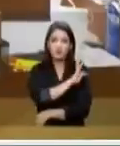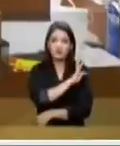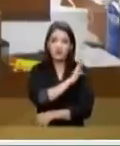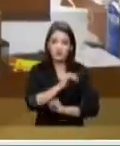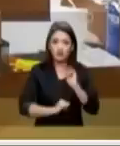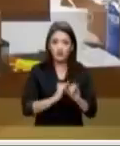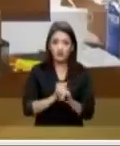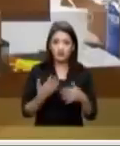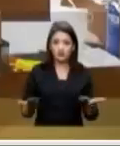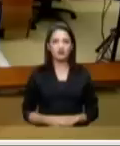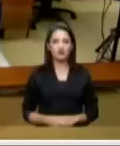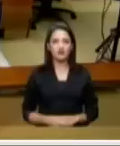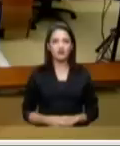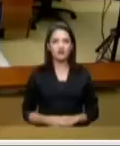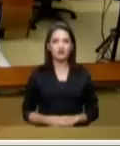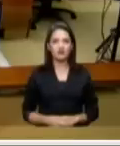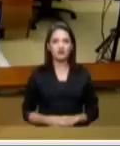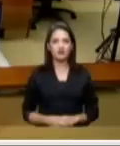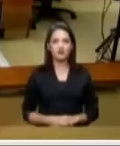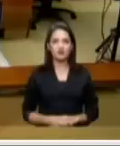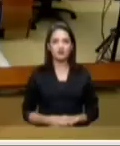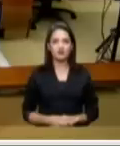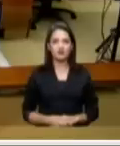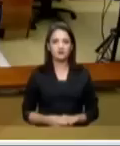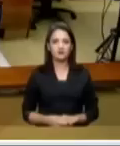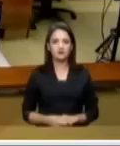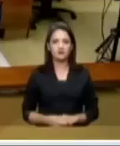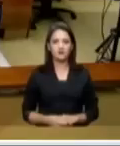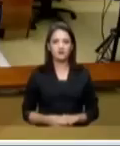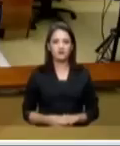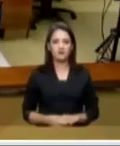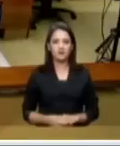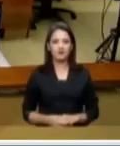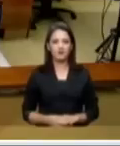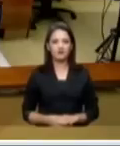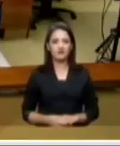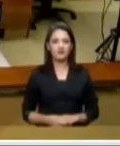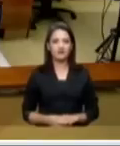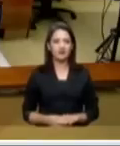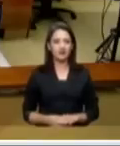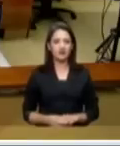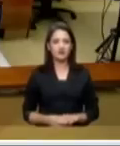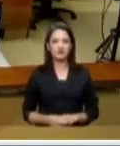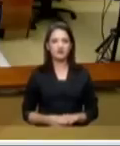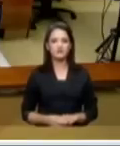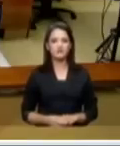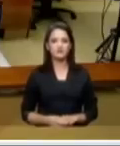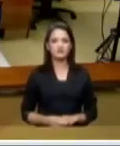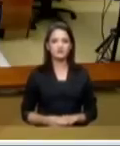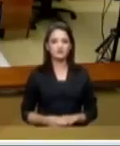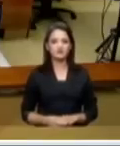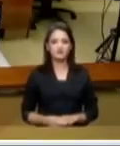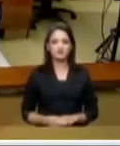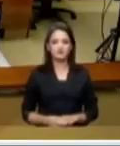seja criou uma animosidade com as forças armadas porque vive disso esses ministros vivem disso de criar animosidades